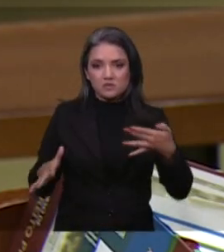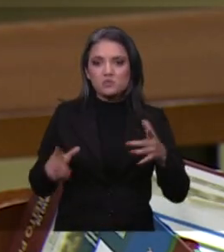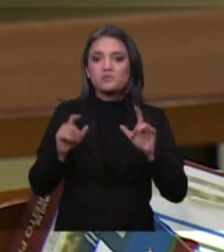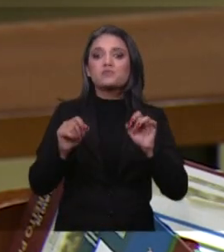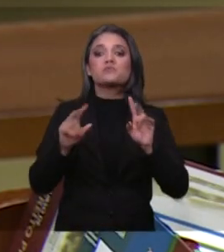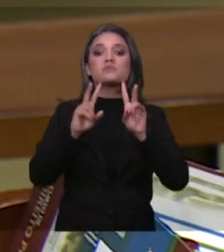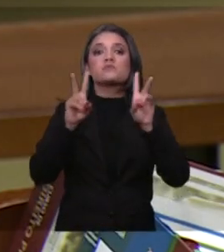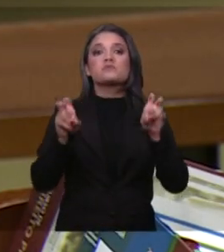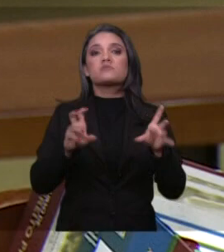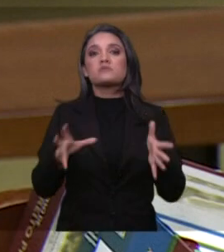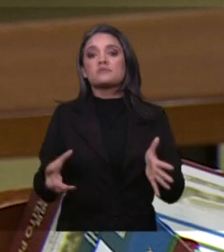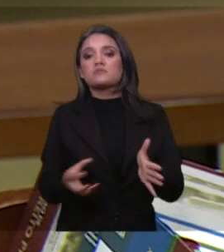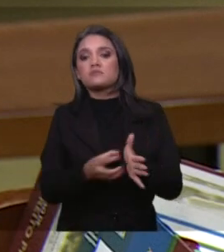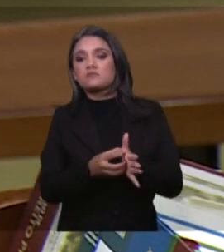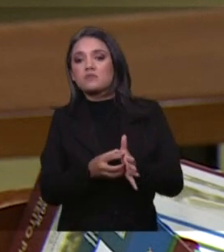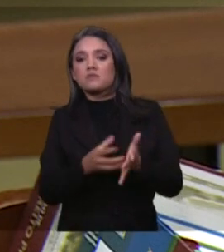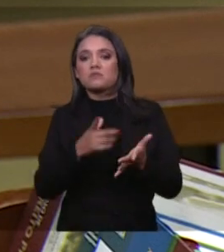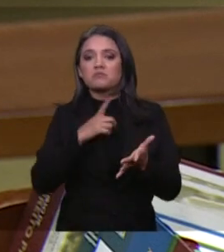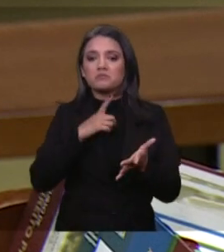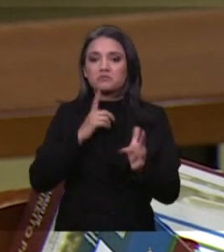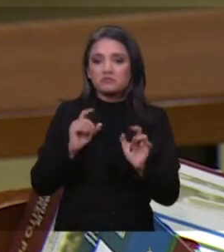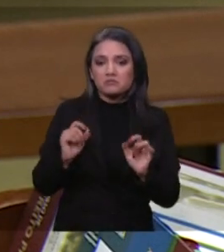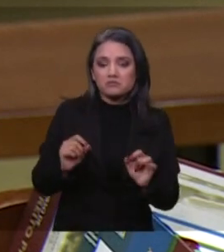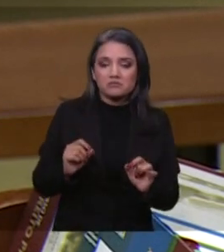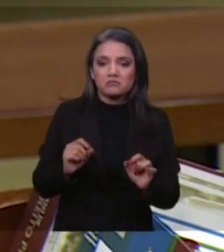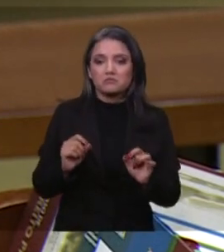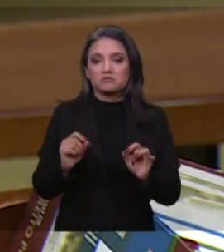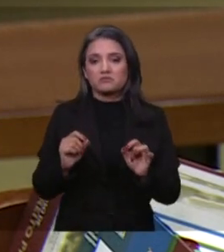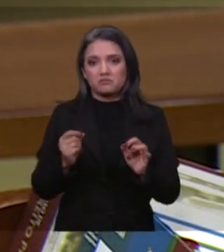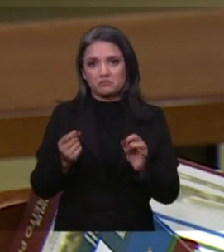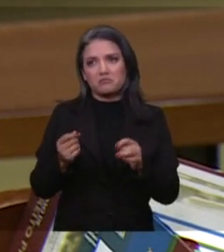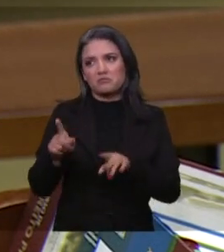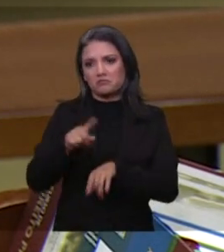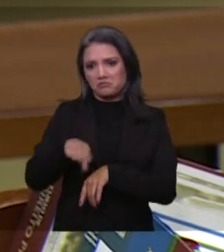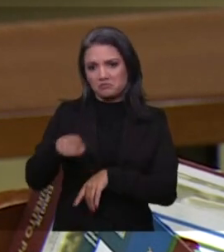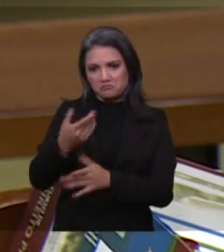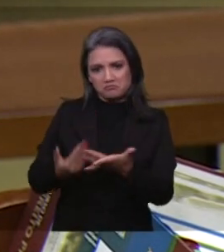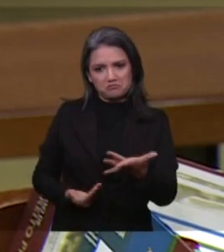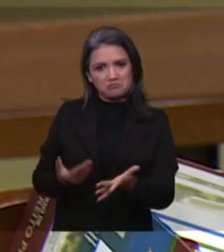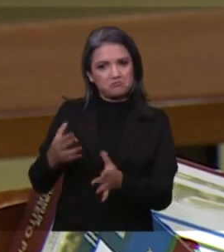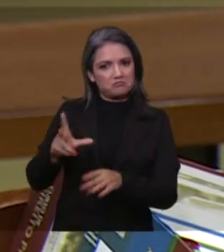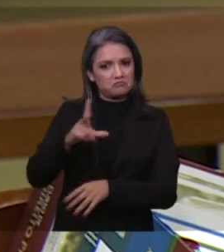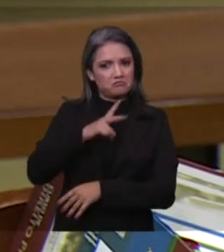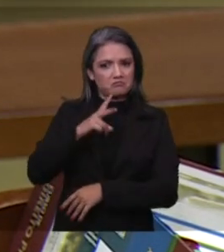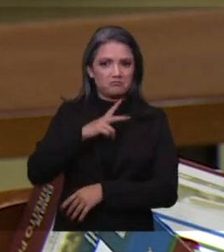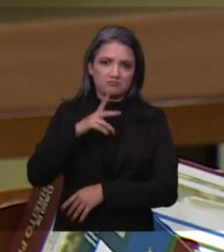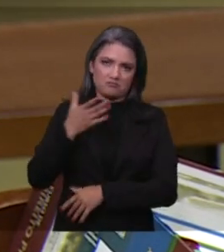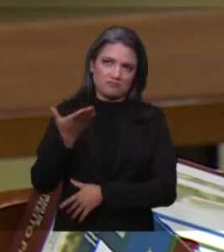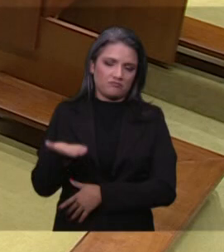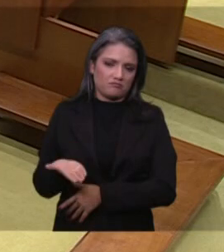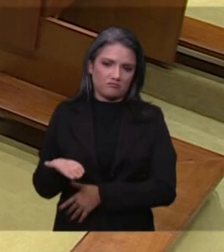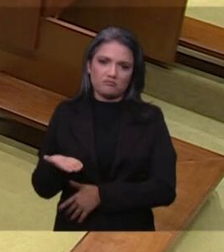a servidores e a fortiori, com relação a empregados privados, é a mesma coisa.